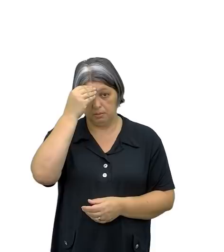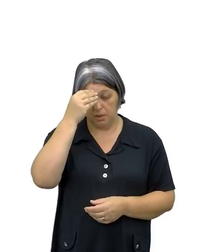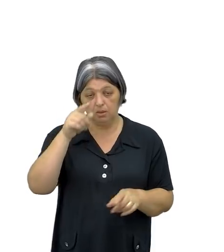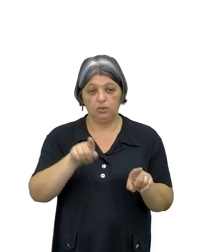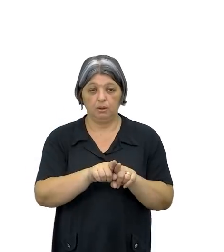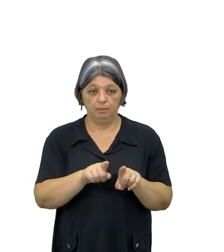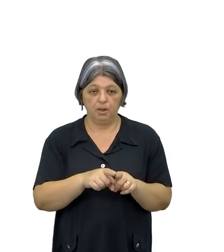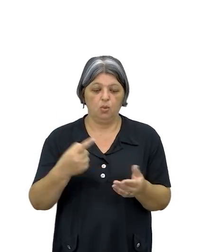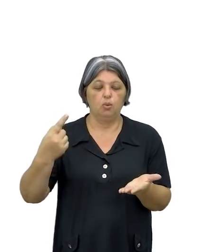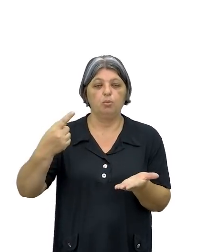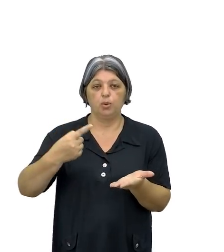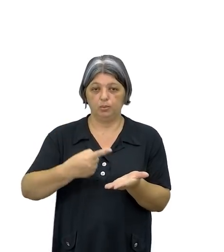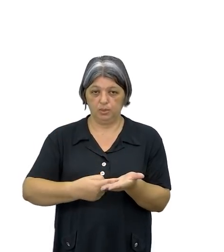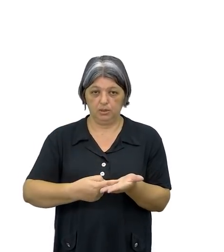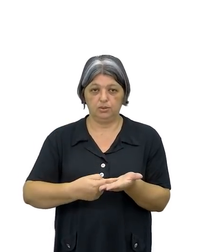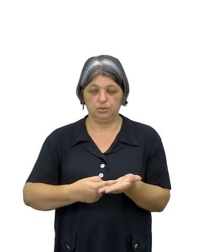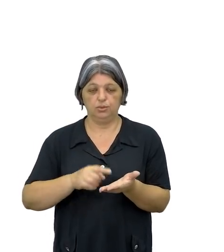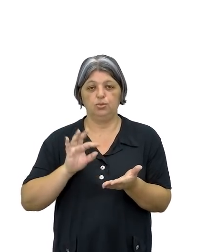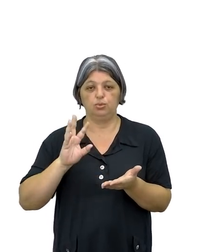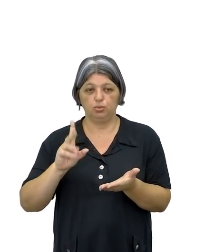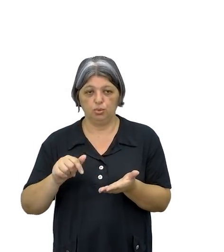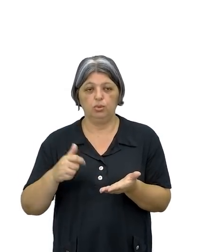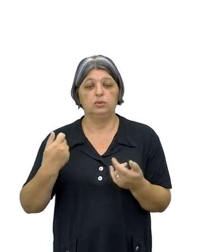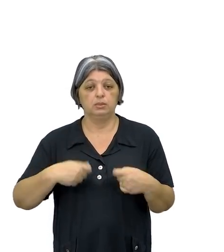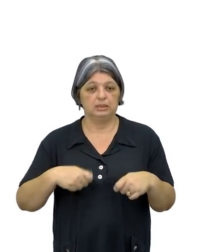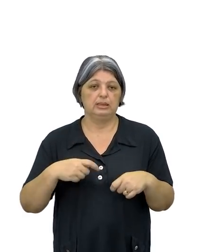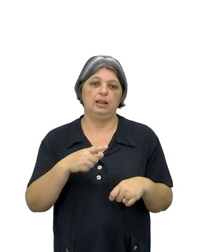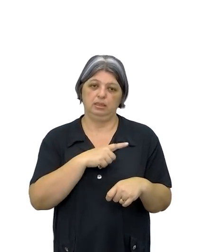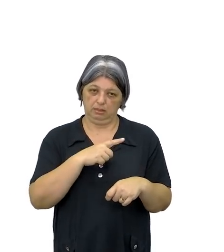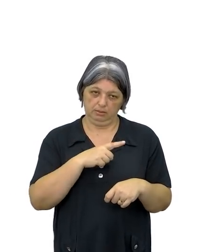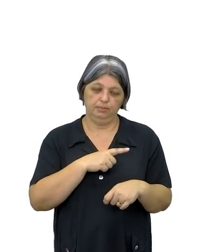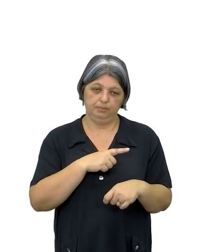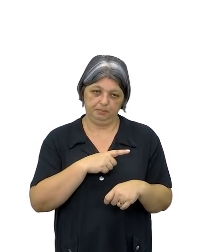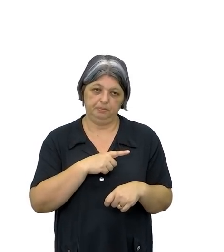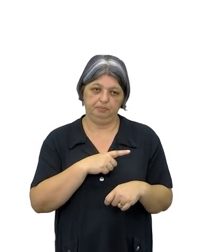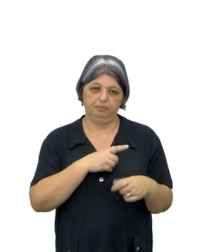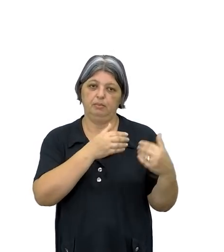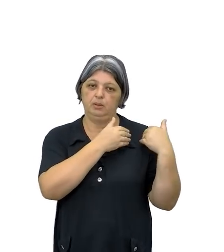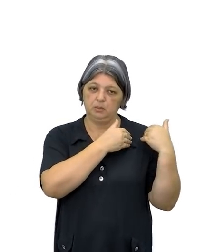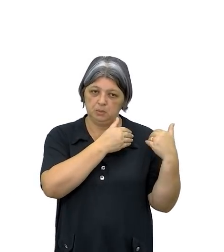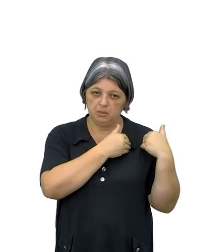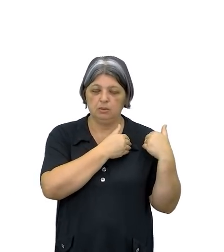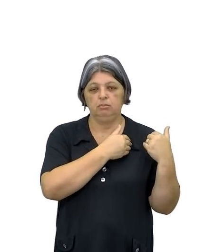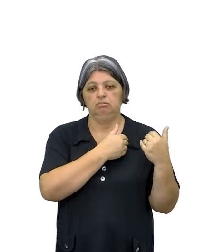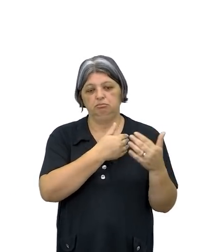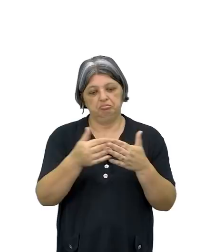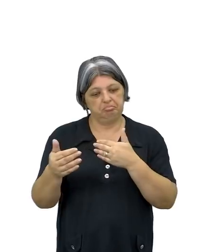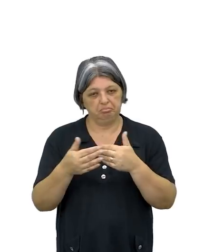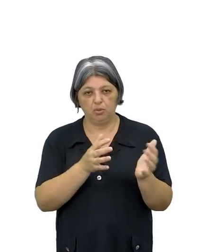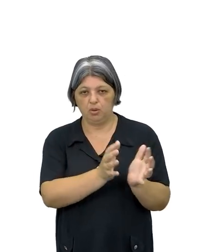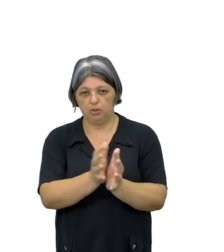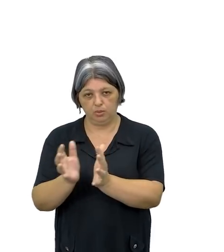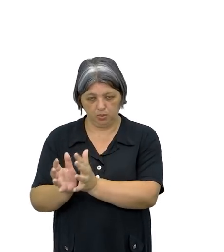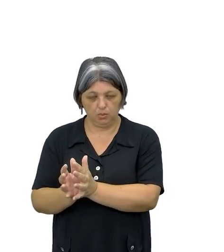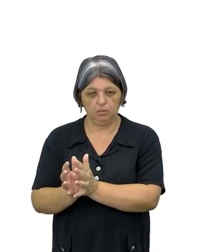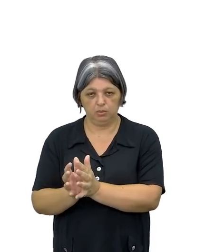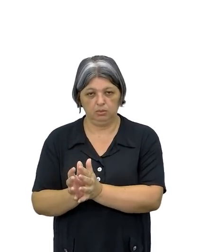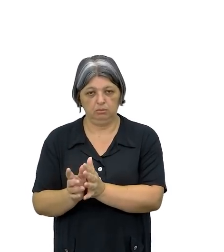o compromisso que todos eles têm que ter, né, tanto de uma série quanto do outro, e fazer